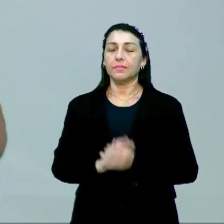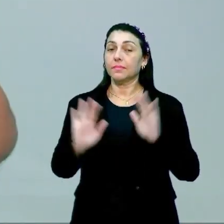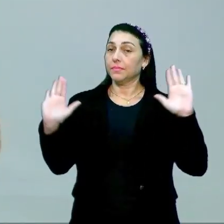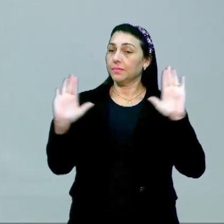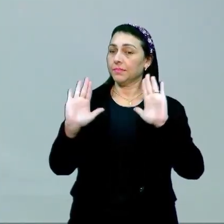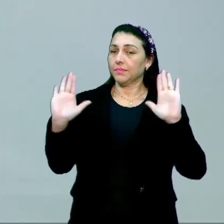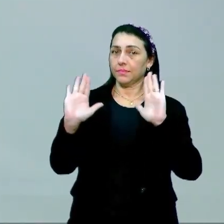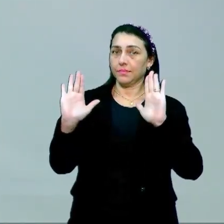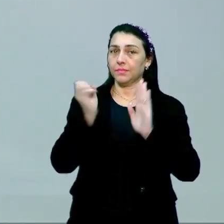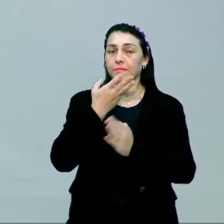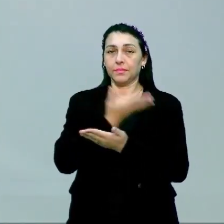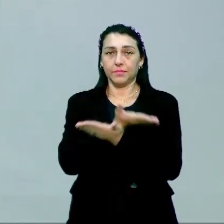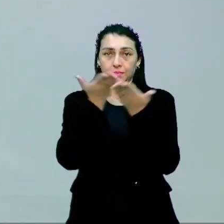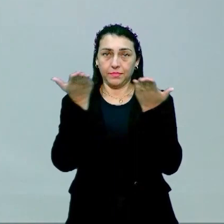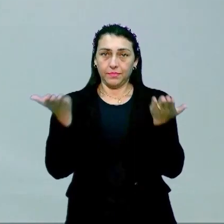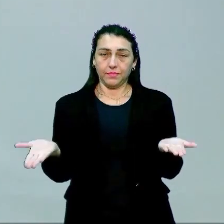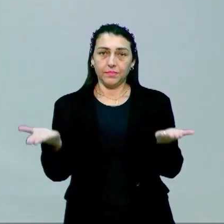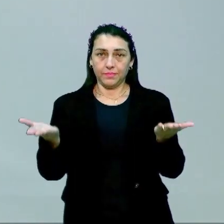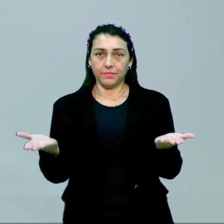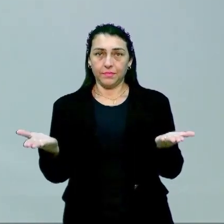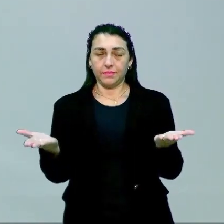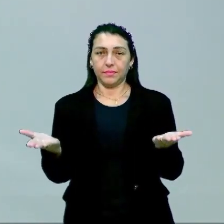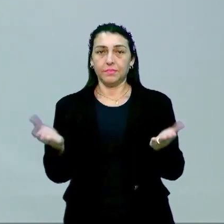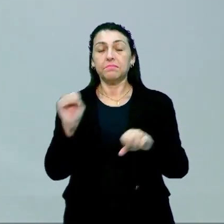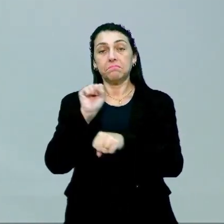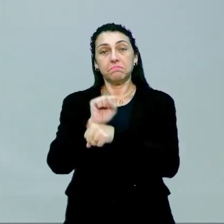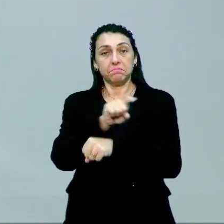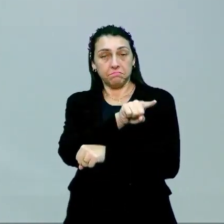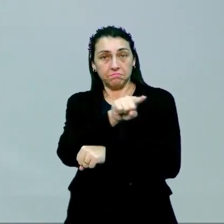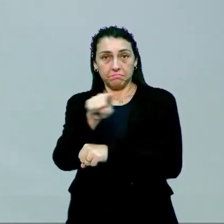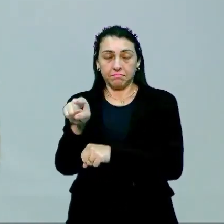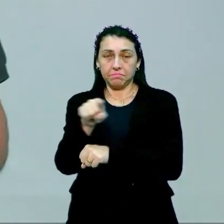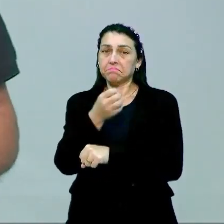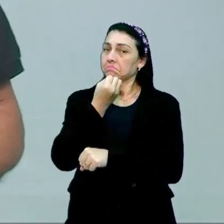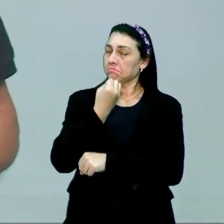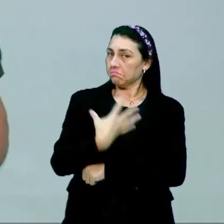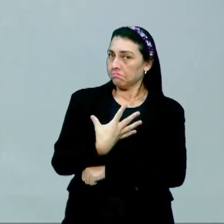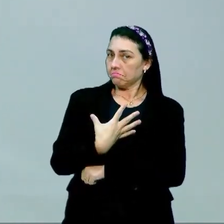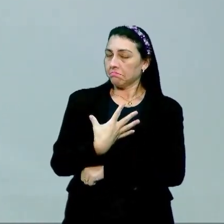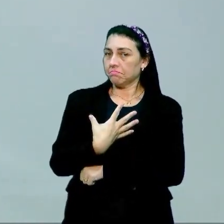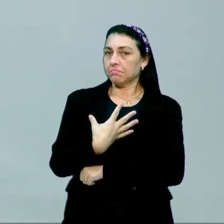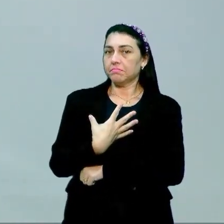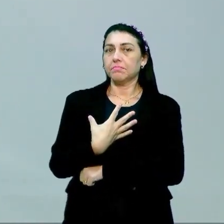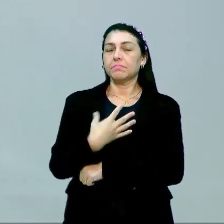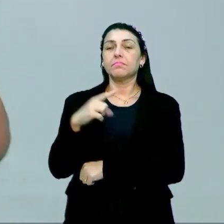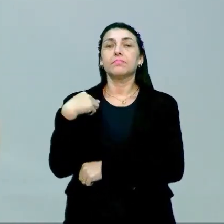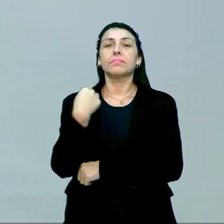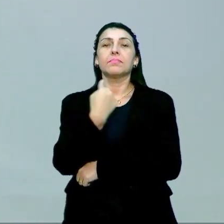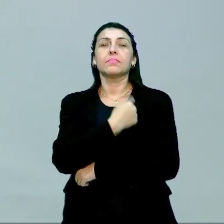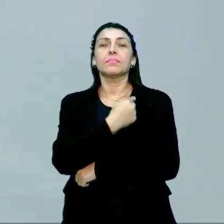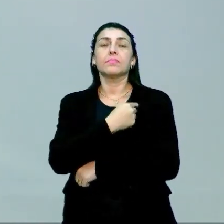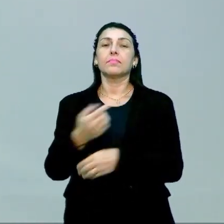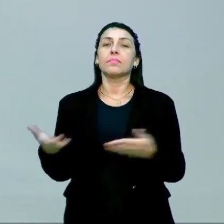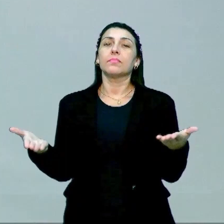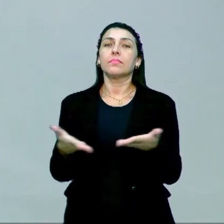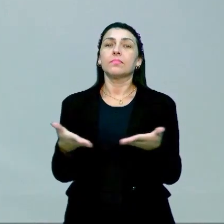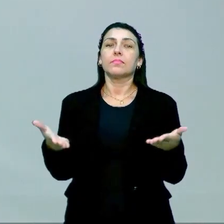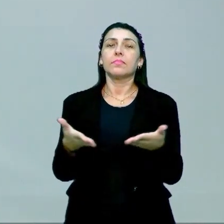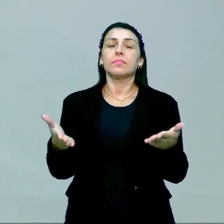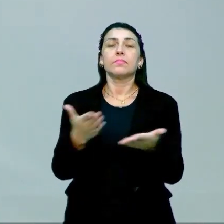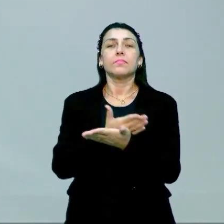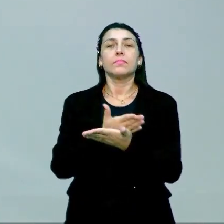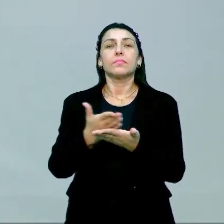Olá pessoal, tudo bem com vocês? Espero que vocês estejam bem. Nós hoje